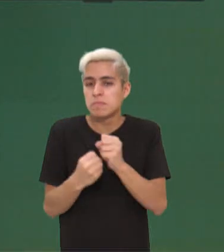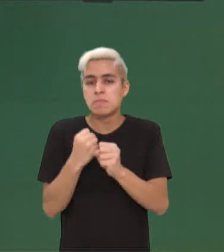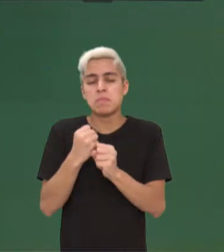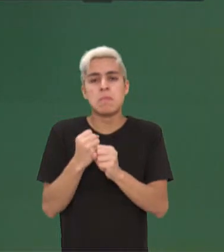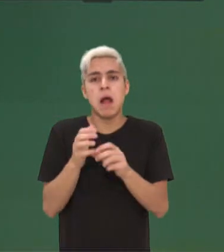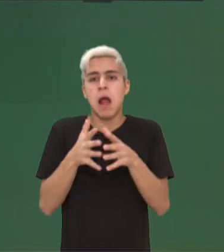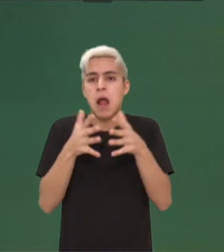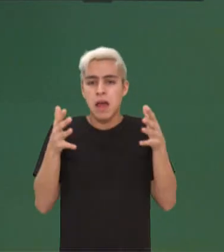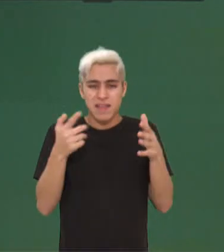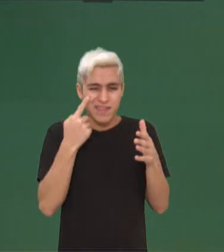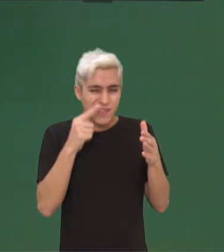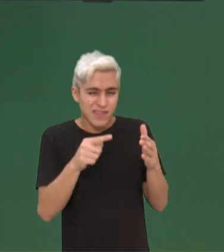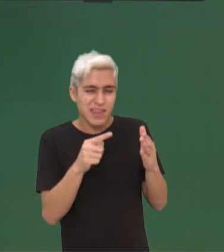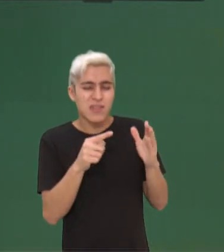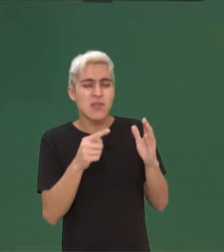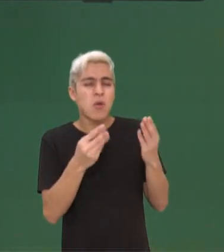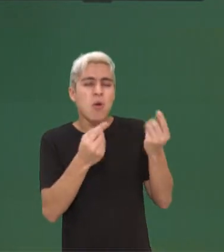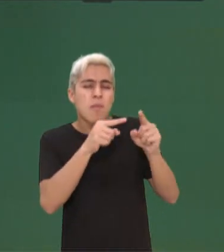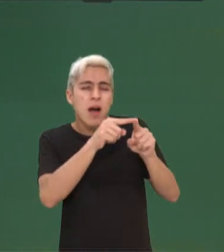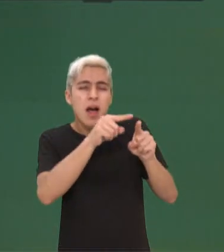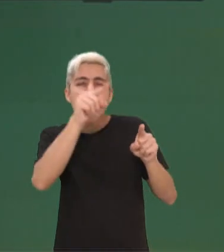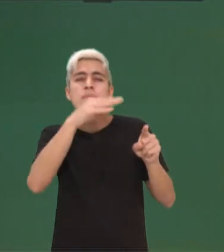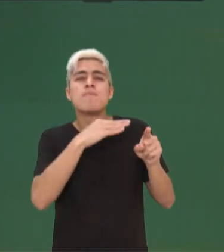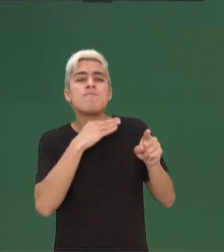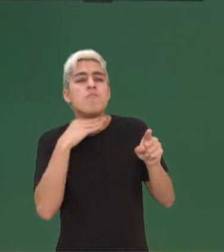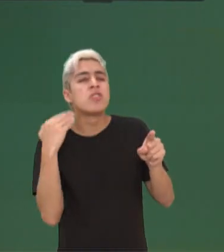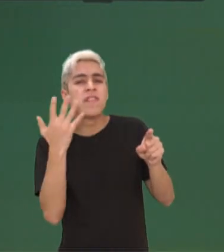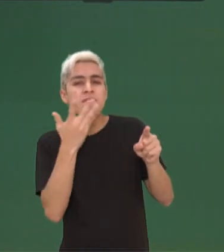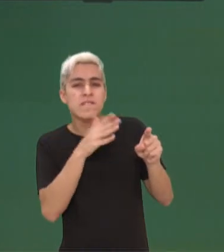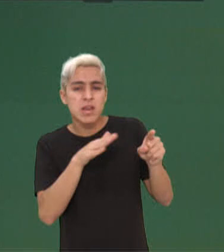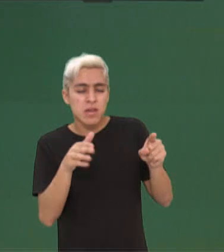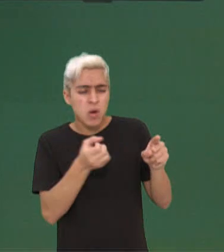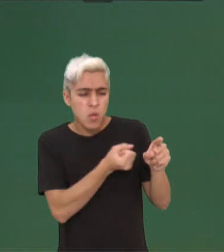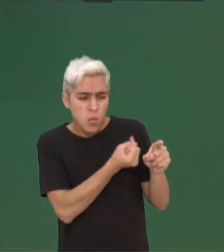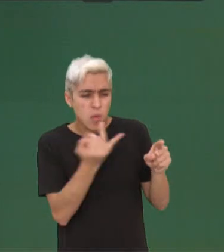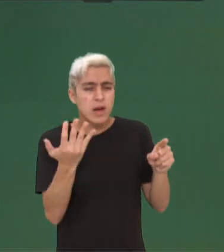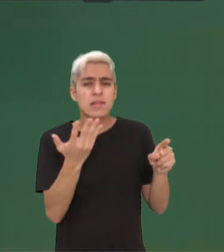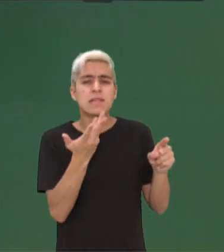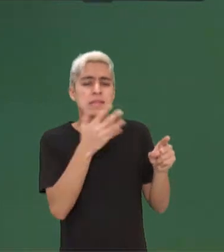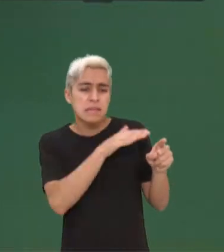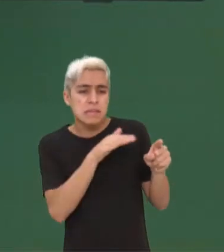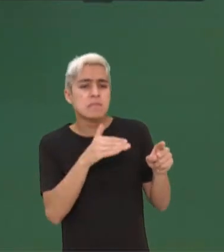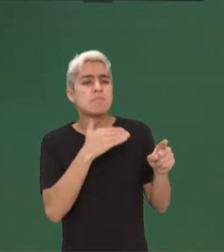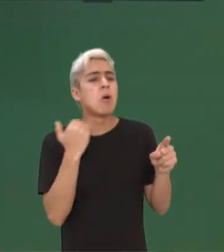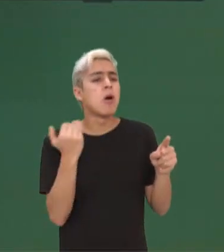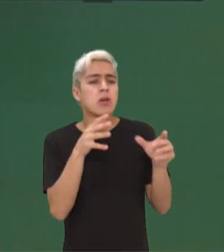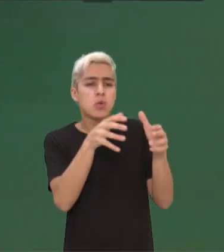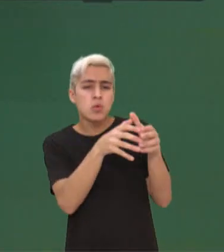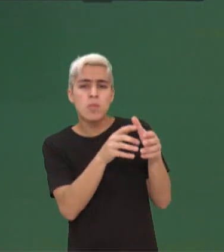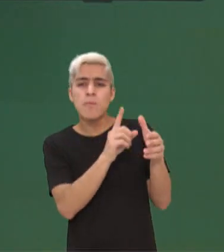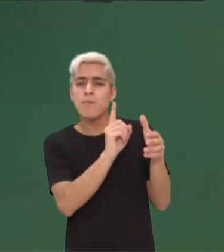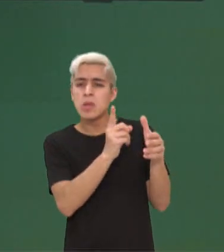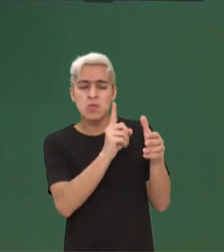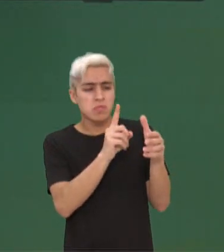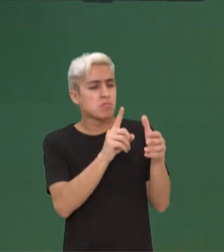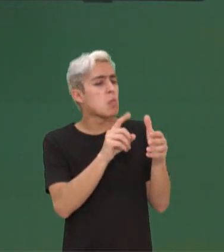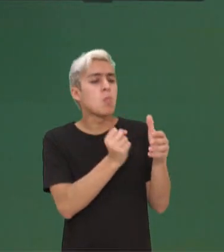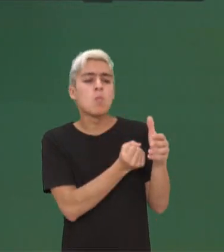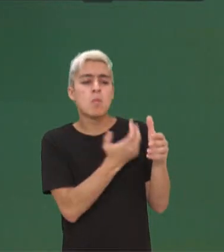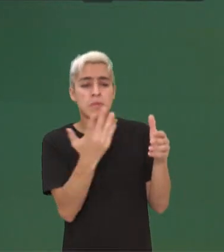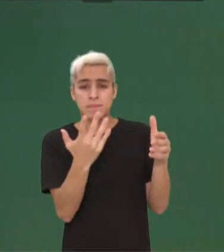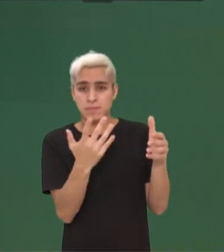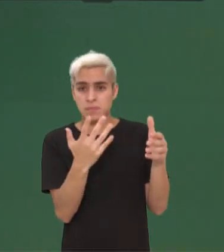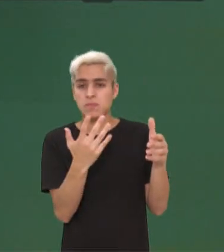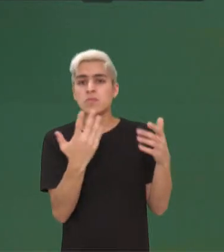gente fala da taxa de mortalidade infantil. Quantas crianças morrem lá num grupo de 1.000? Neste caso aqui, nós